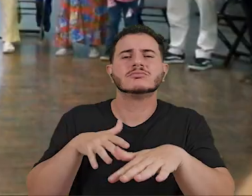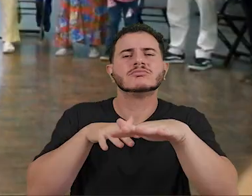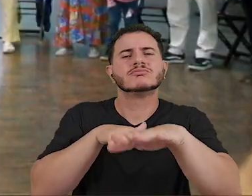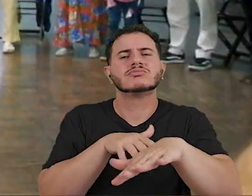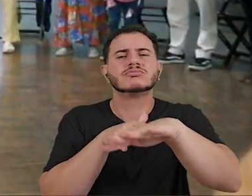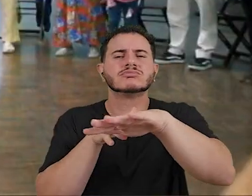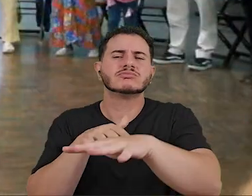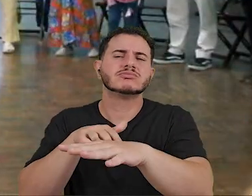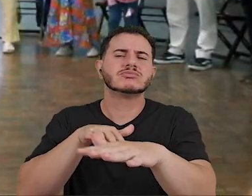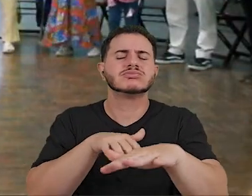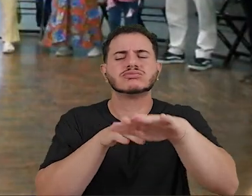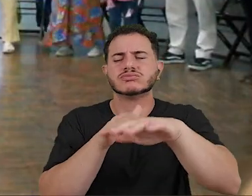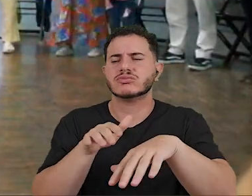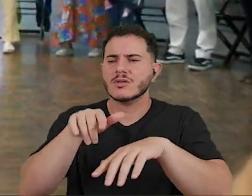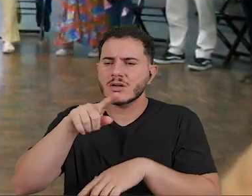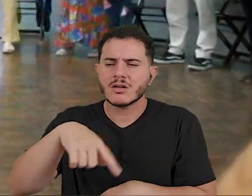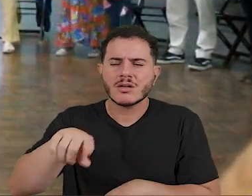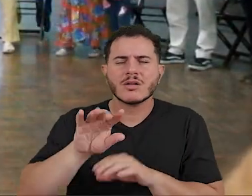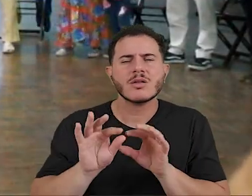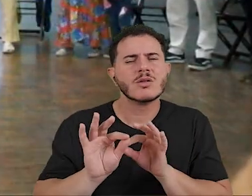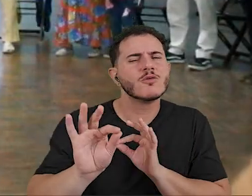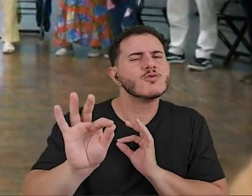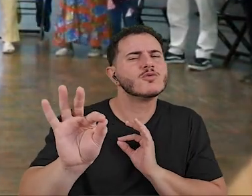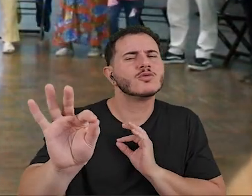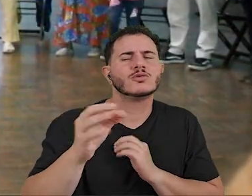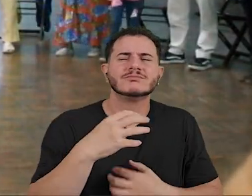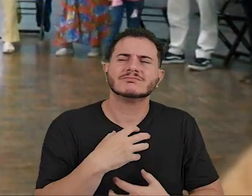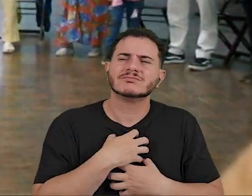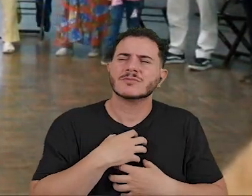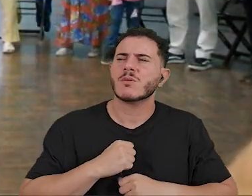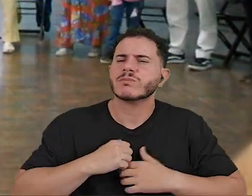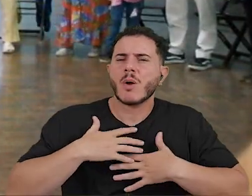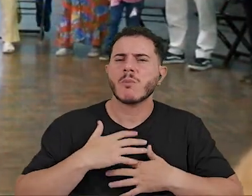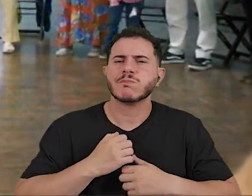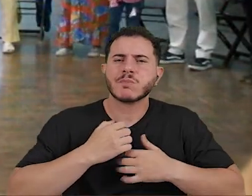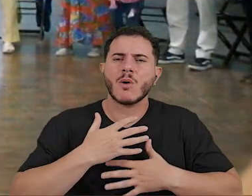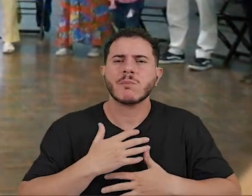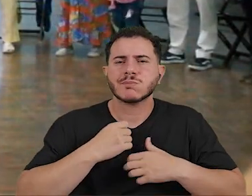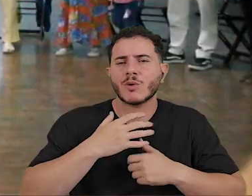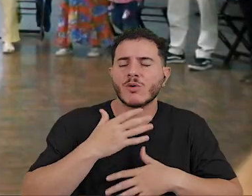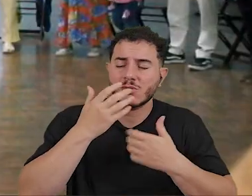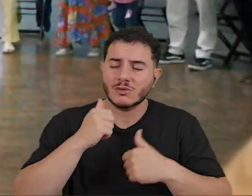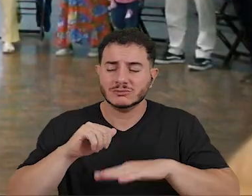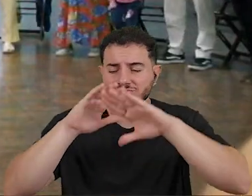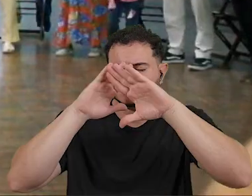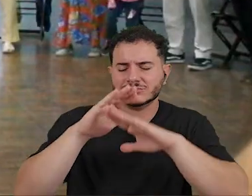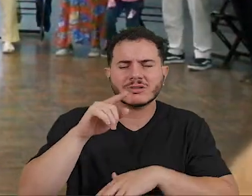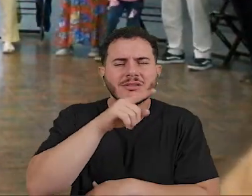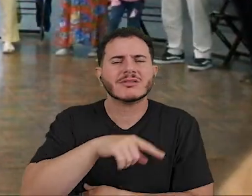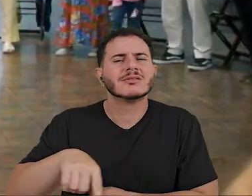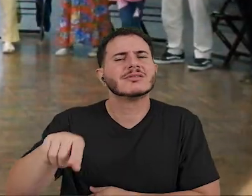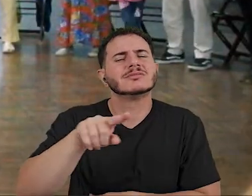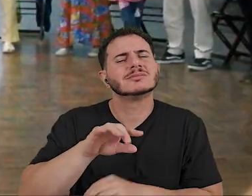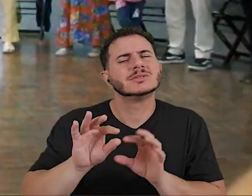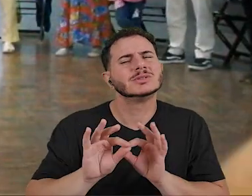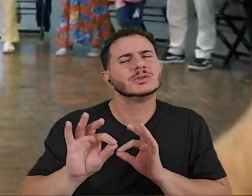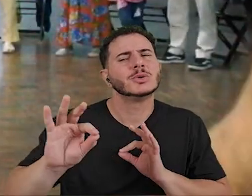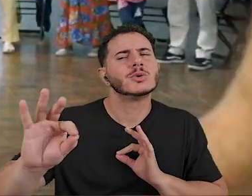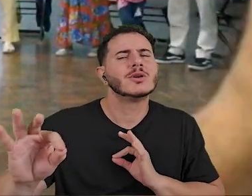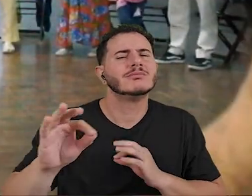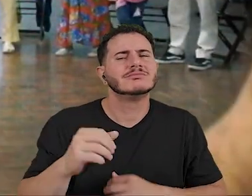no coque, Oxalá é senhor. Longe eu ouço esse baque, nação de Oxalá